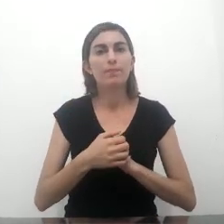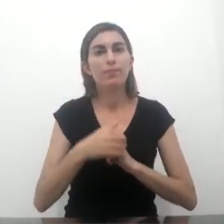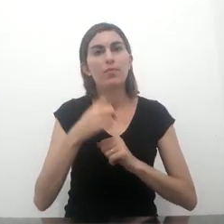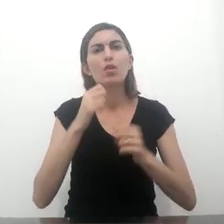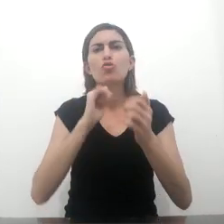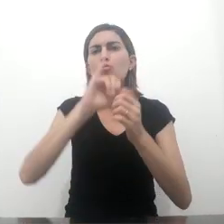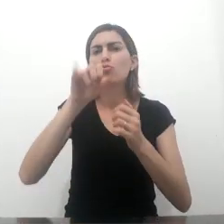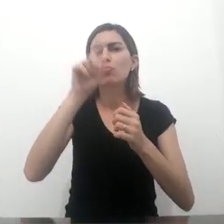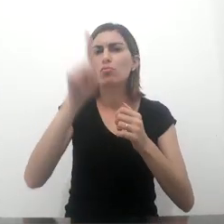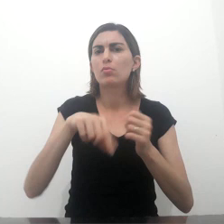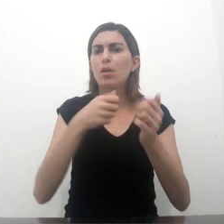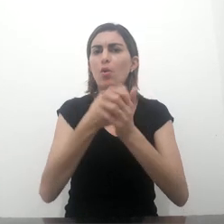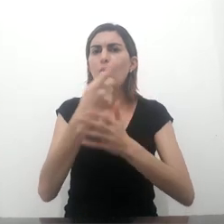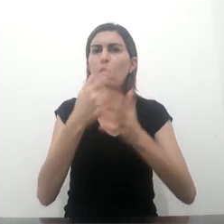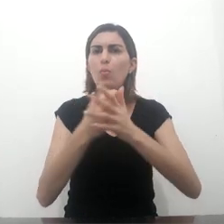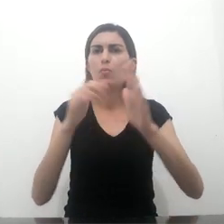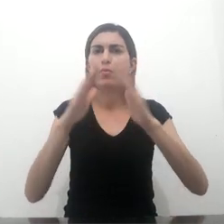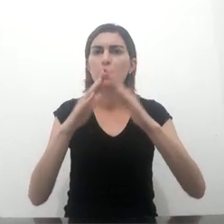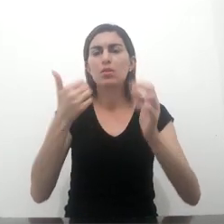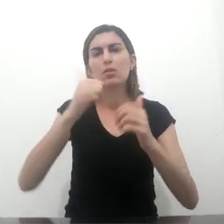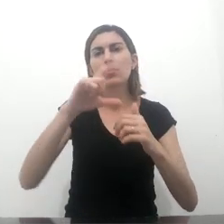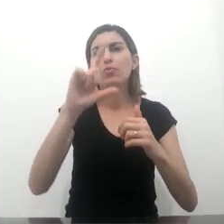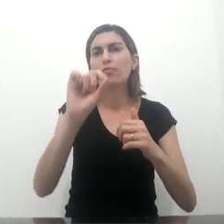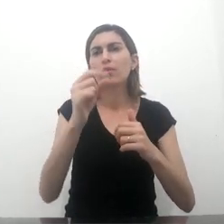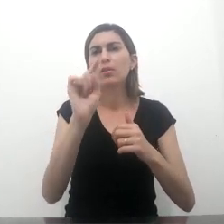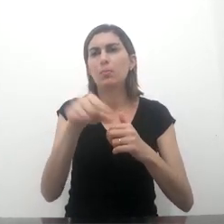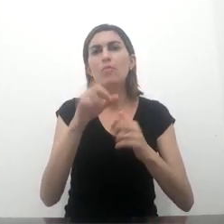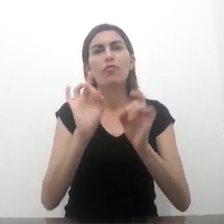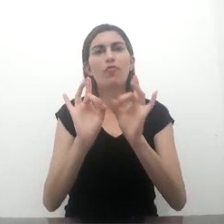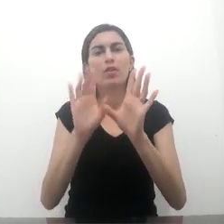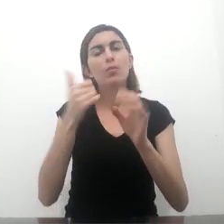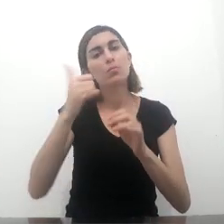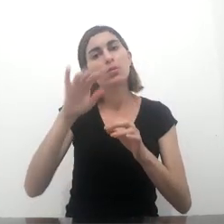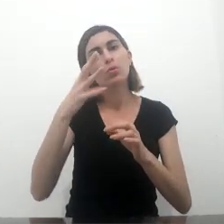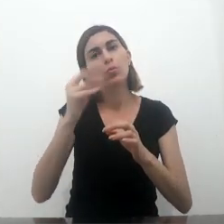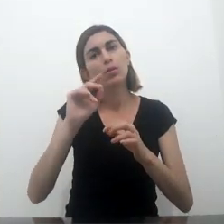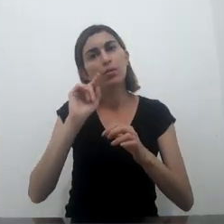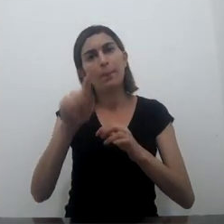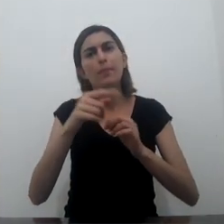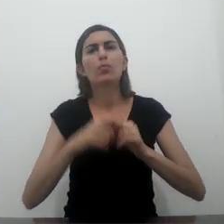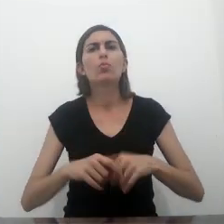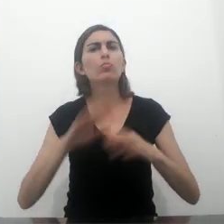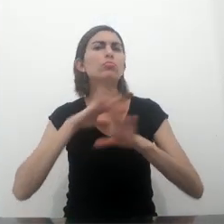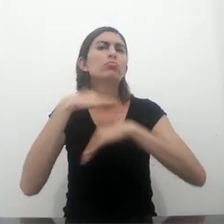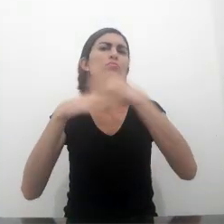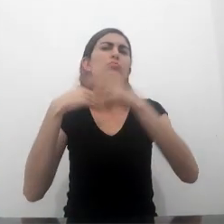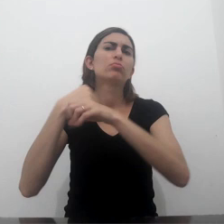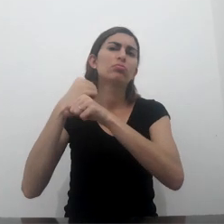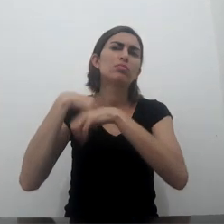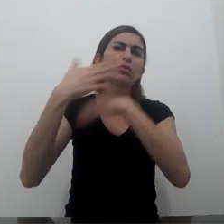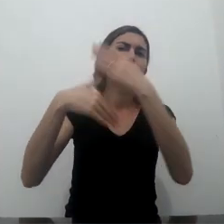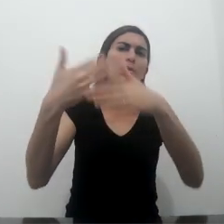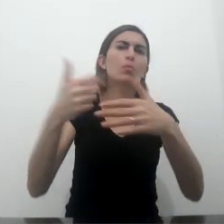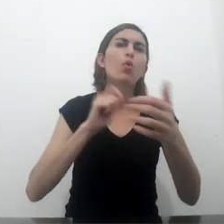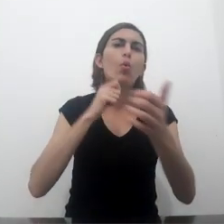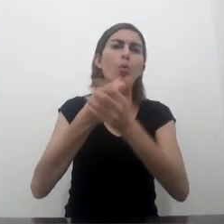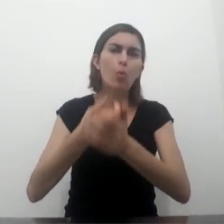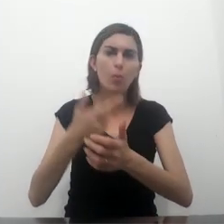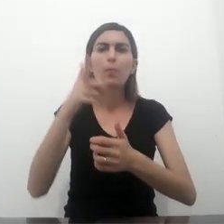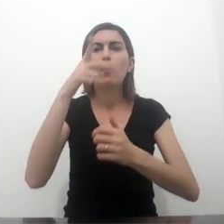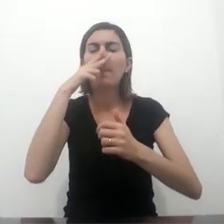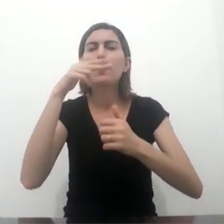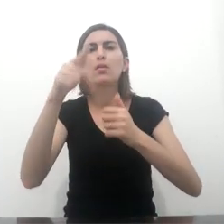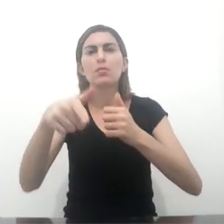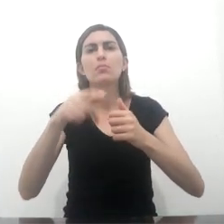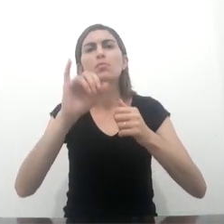um imóvel por 120 mil e o vendeu por 140 mil. Algum tempo depois, recomprou